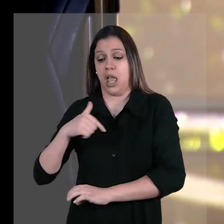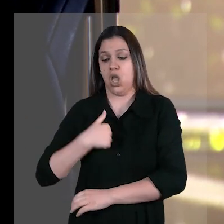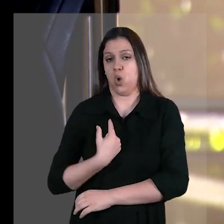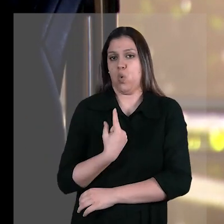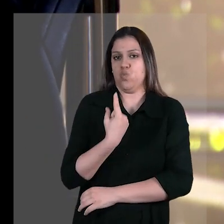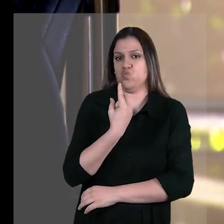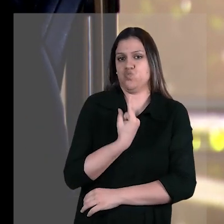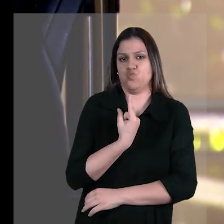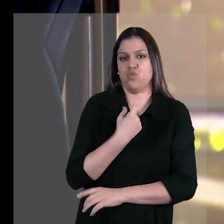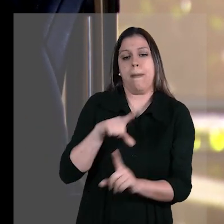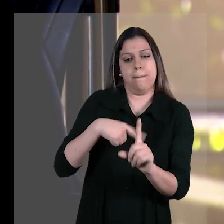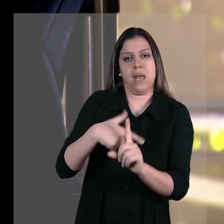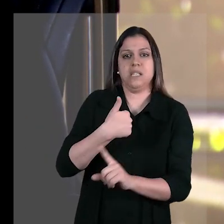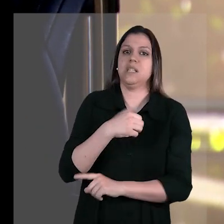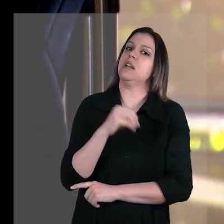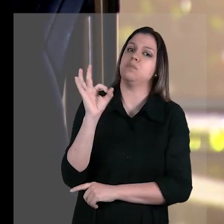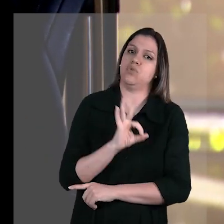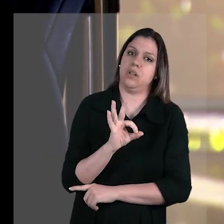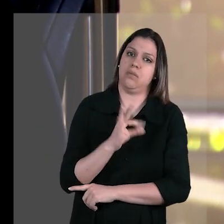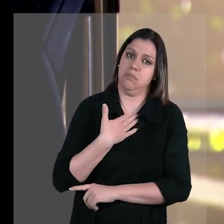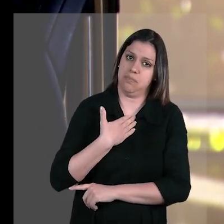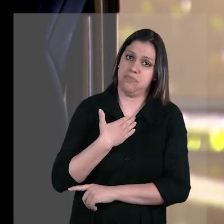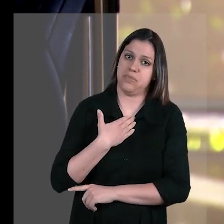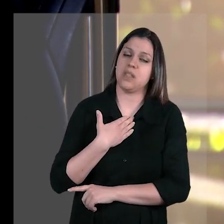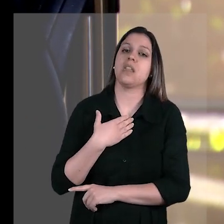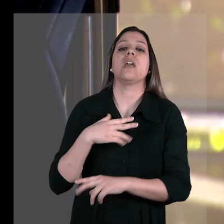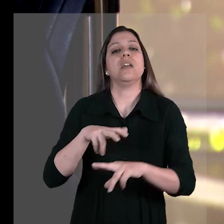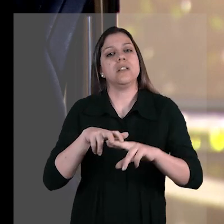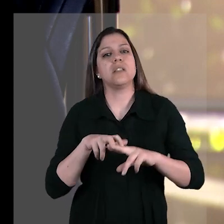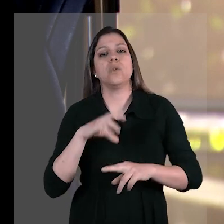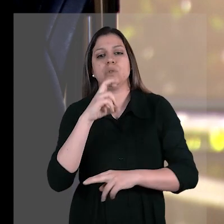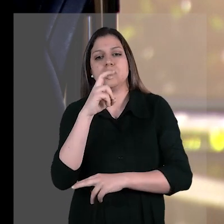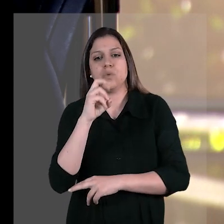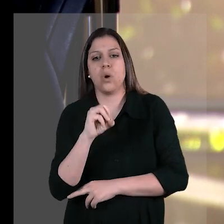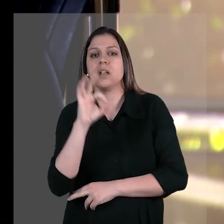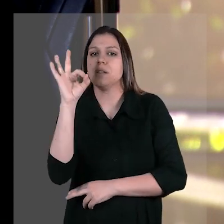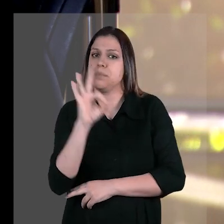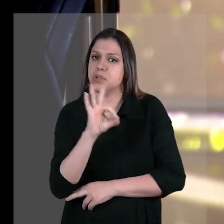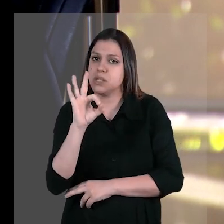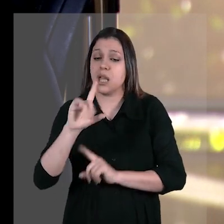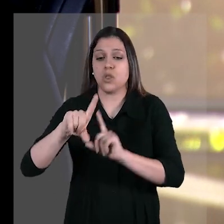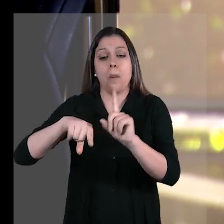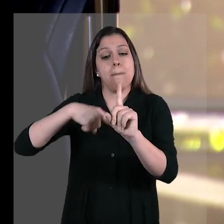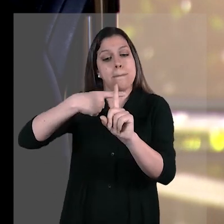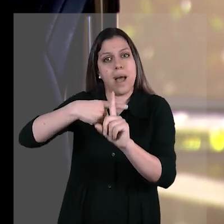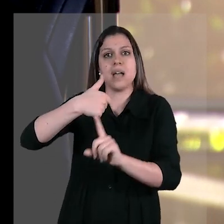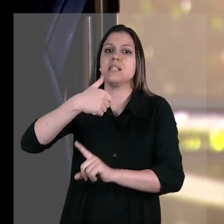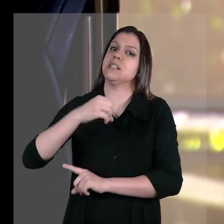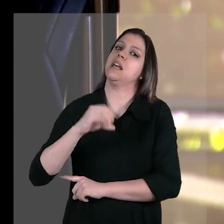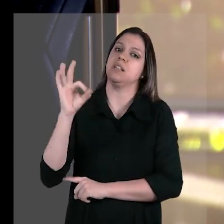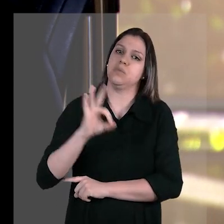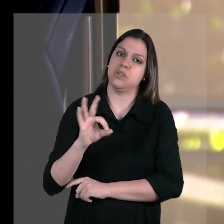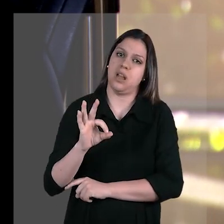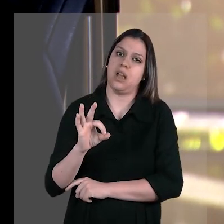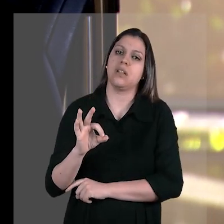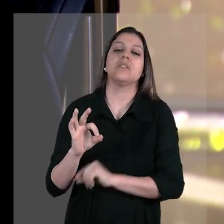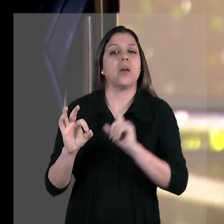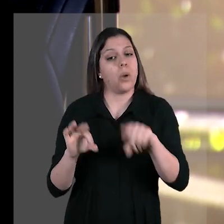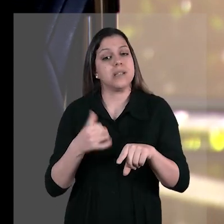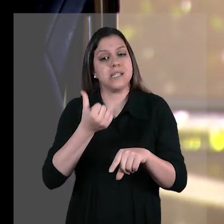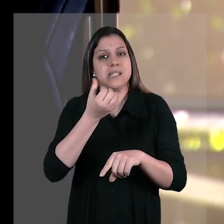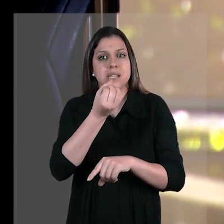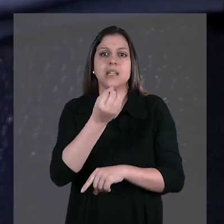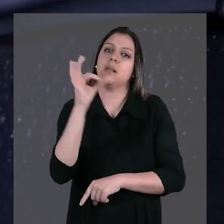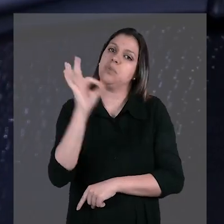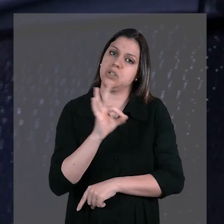caso, sou dependente, tenho 10%. Então, 50% mais 10%. 60%